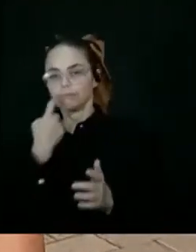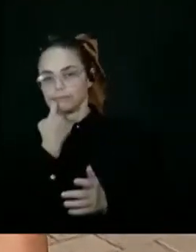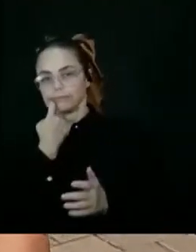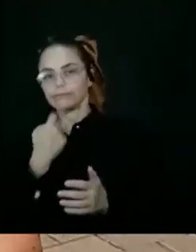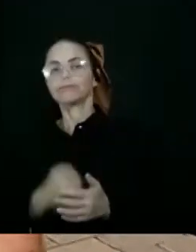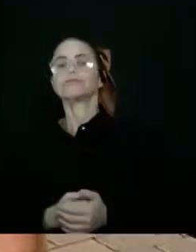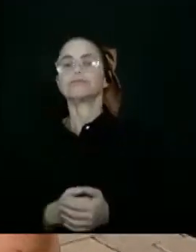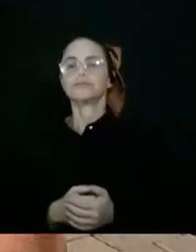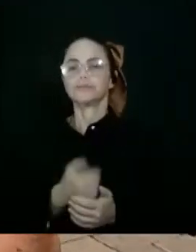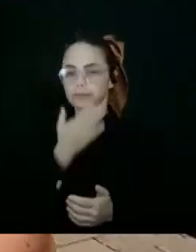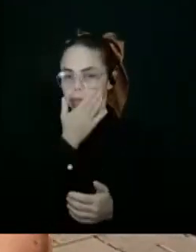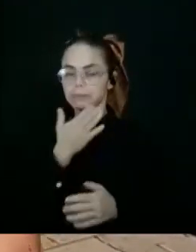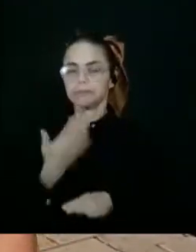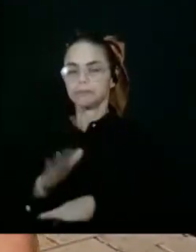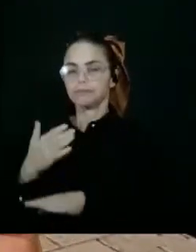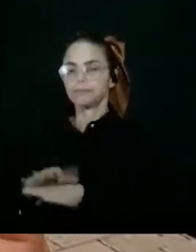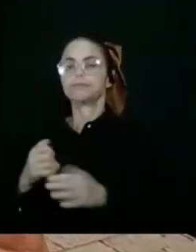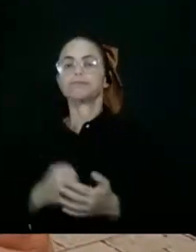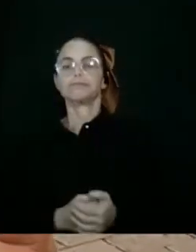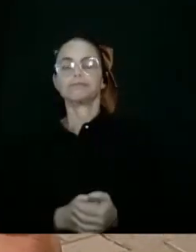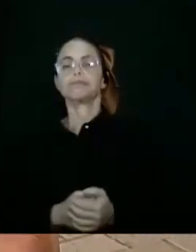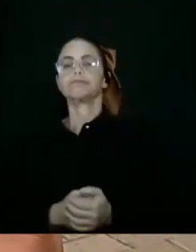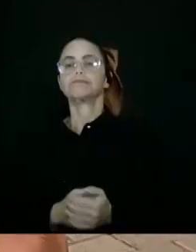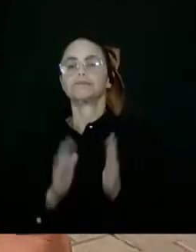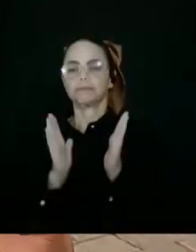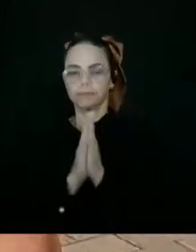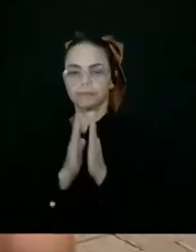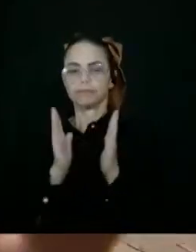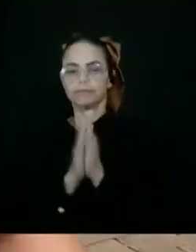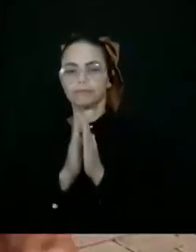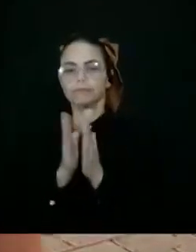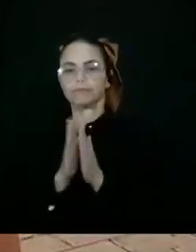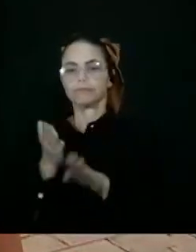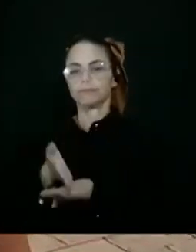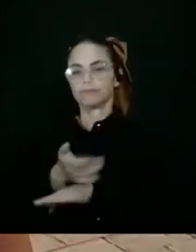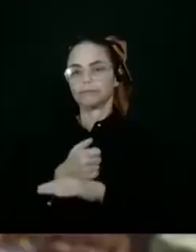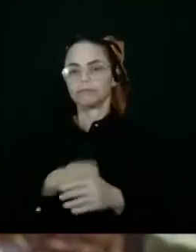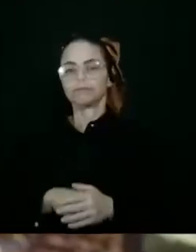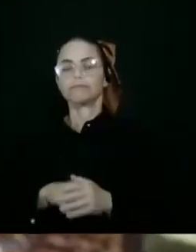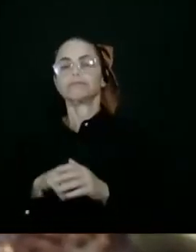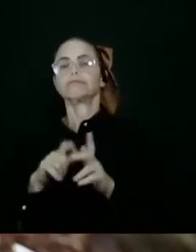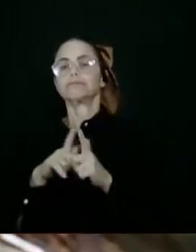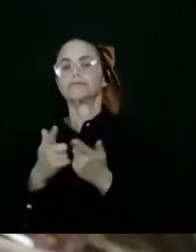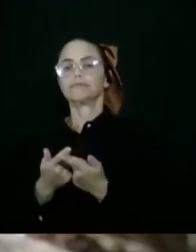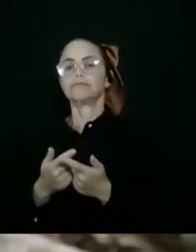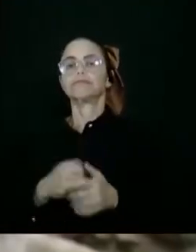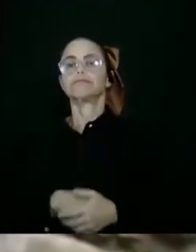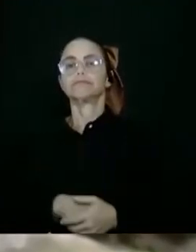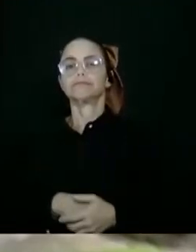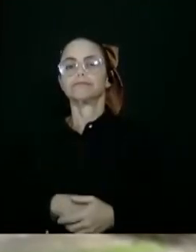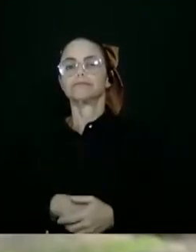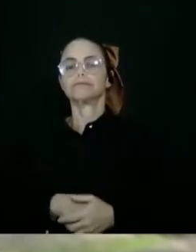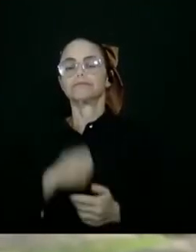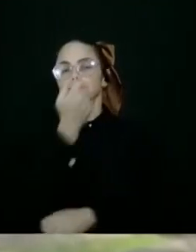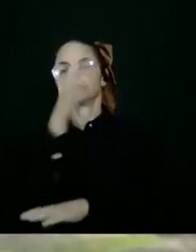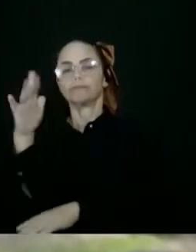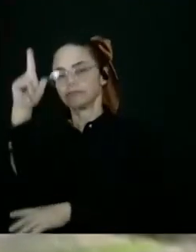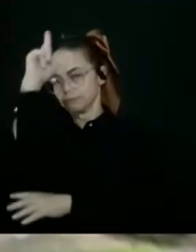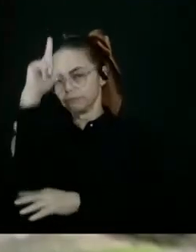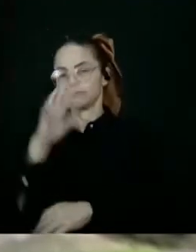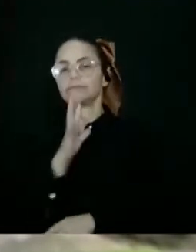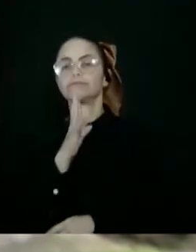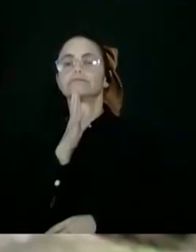e faz oração antes. E tem uma turma boa que vem. Os Bosques dos Alemães eu já